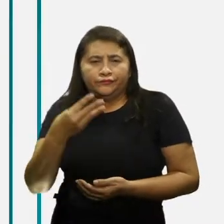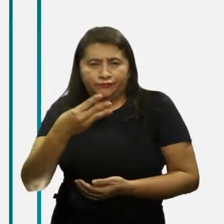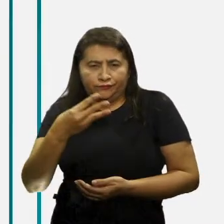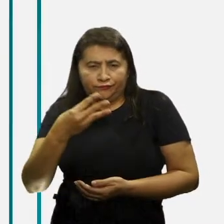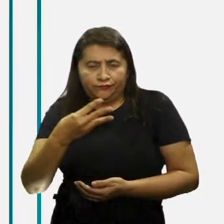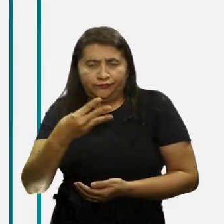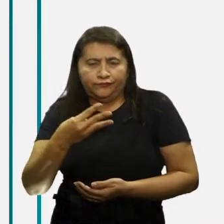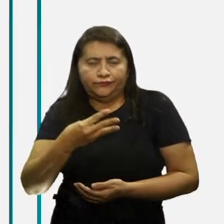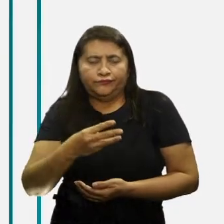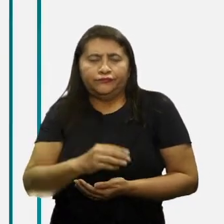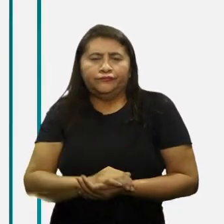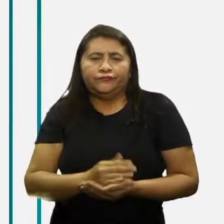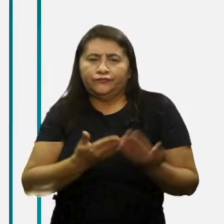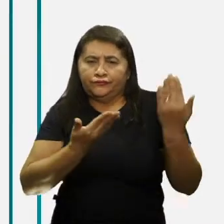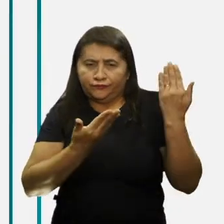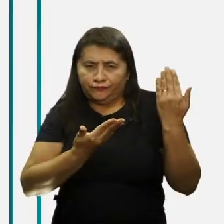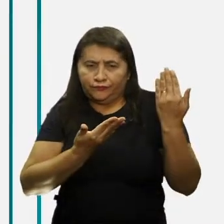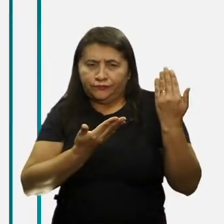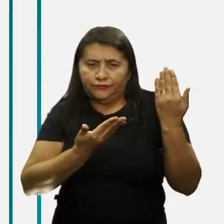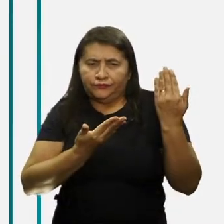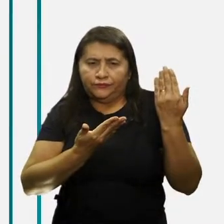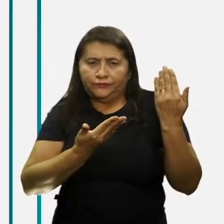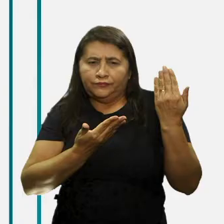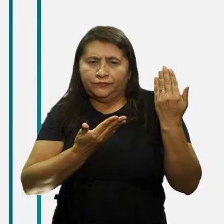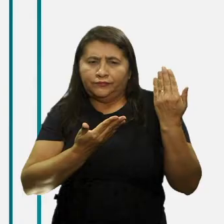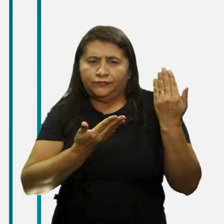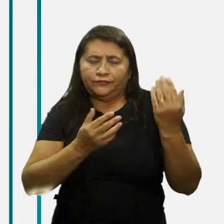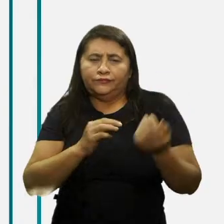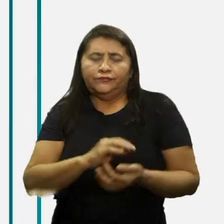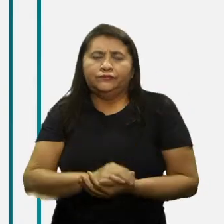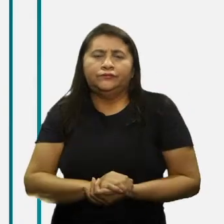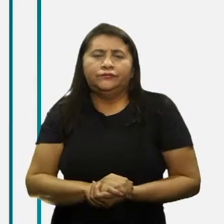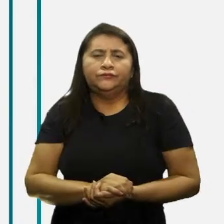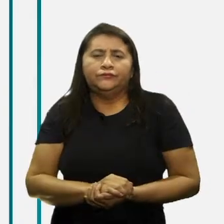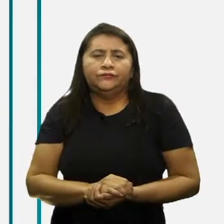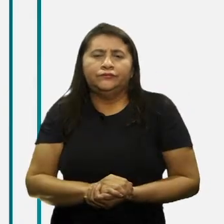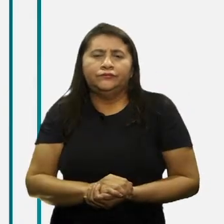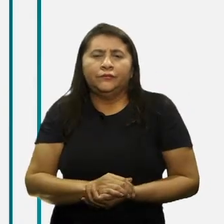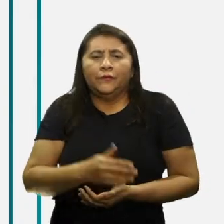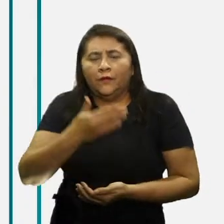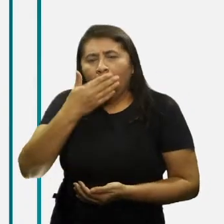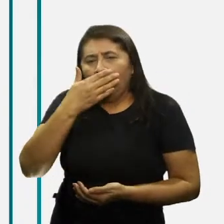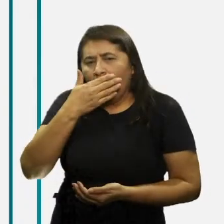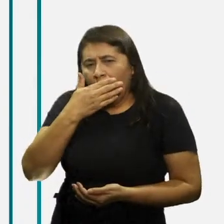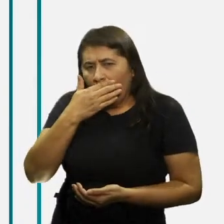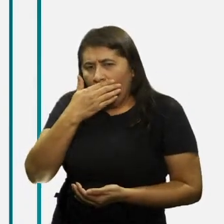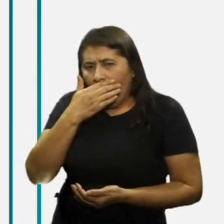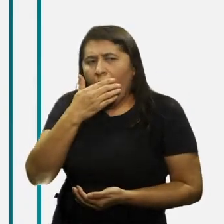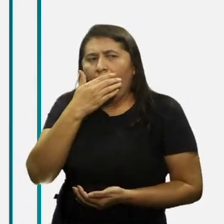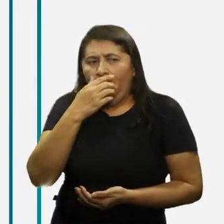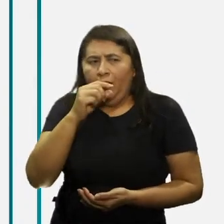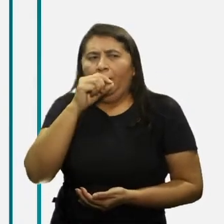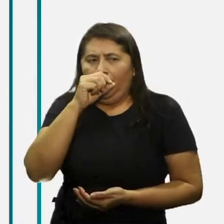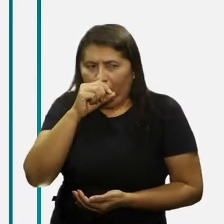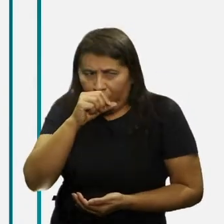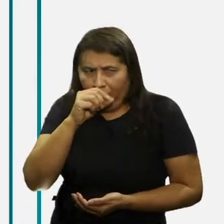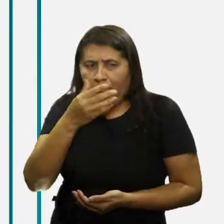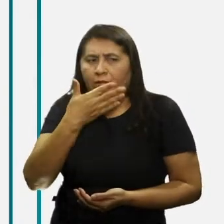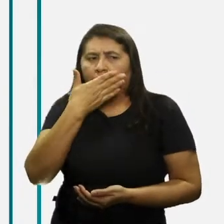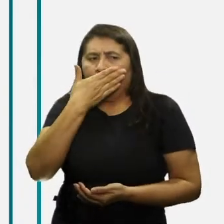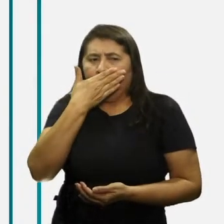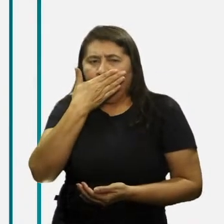Cover your cough or sneeze with a tissue. Cubra sua tosse ou seu espirro com um